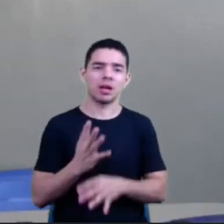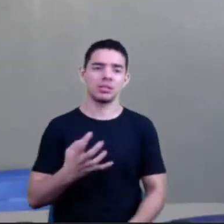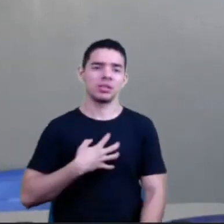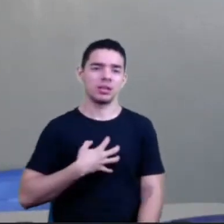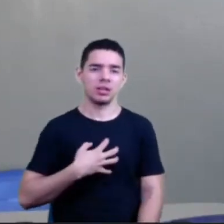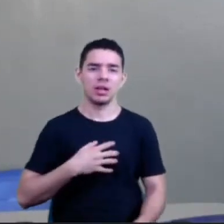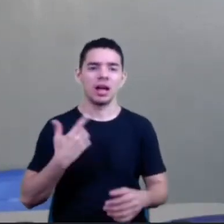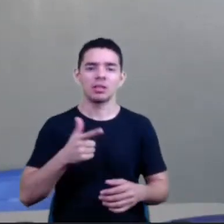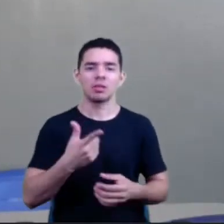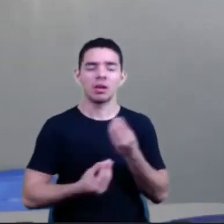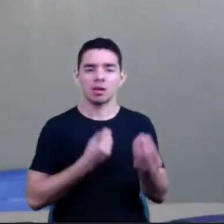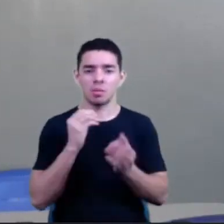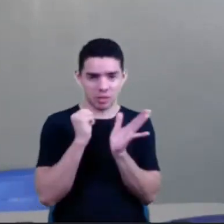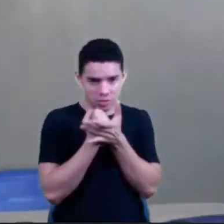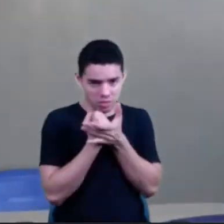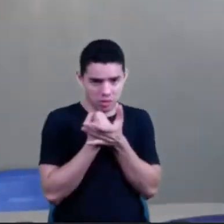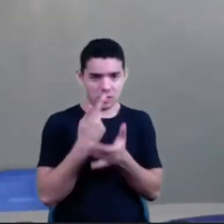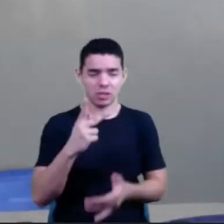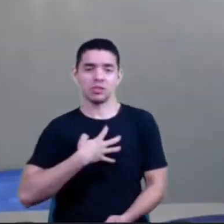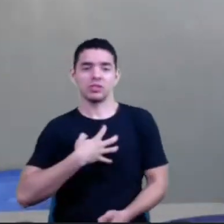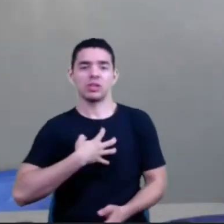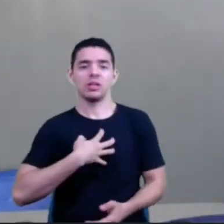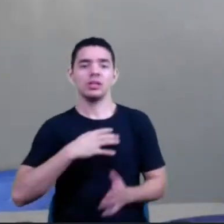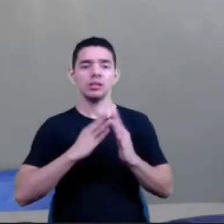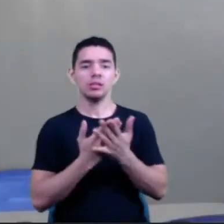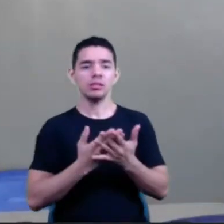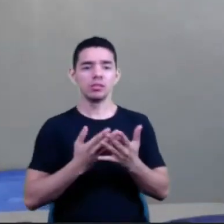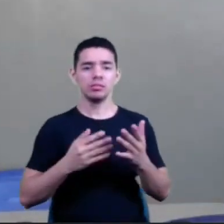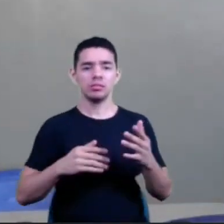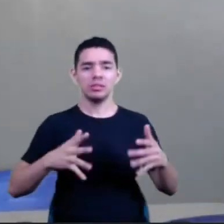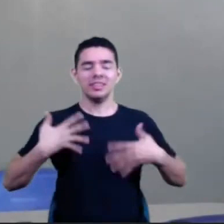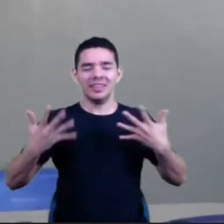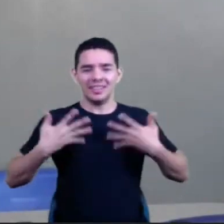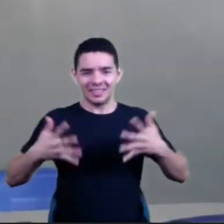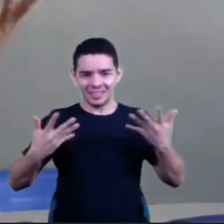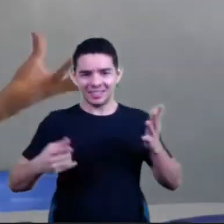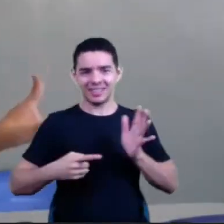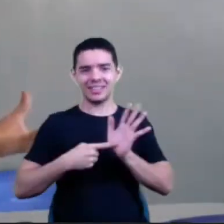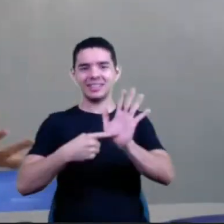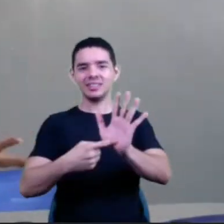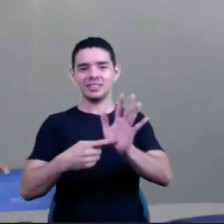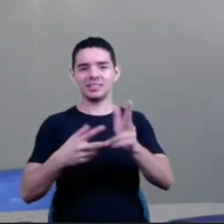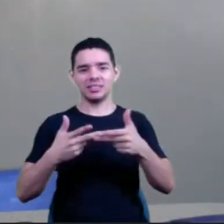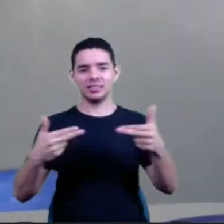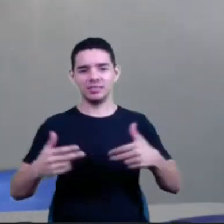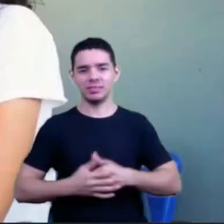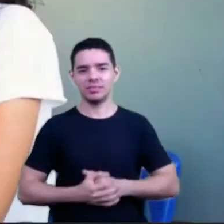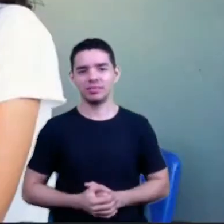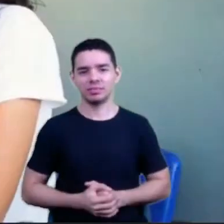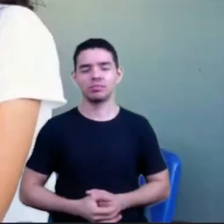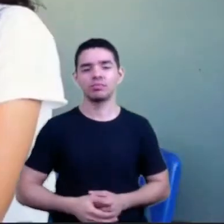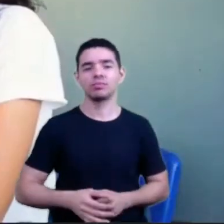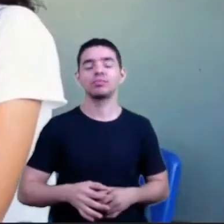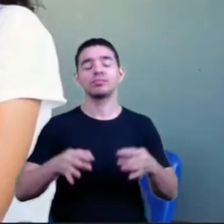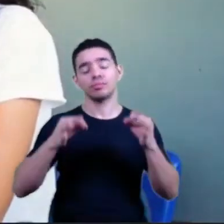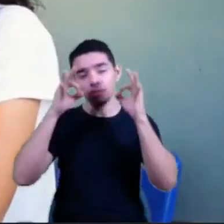né? Não tem como você esconder o seu jeito dentro da escola, não tem como você esconder, você acaba se animando muito e aí acaba saindo alguma coisa, né?